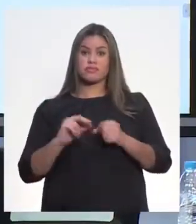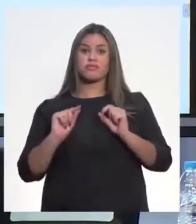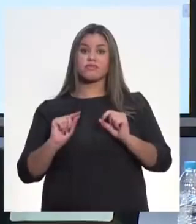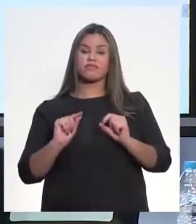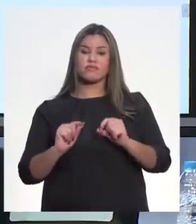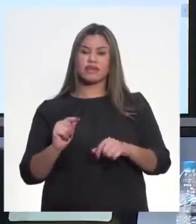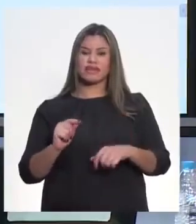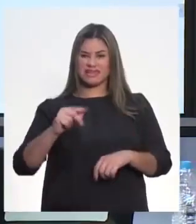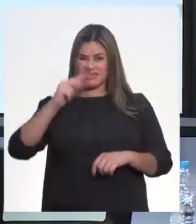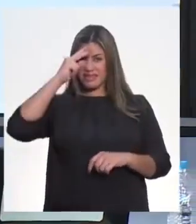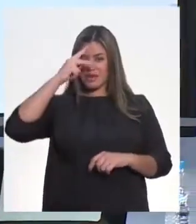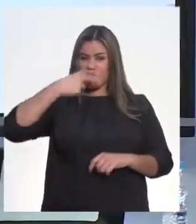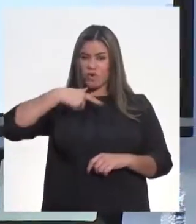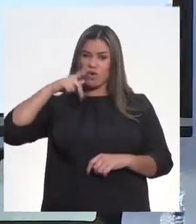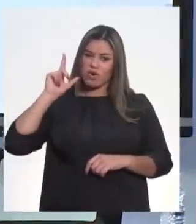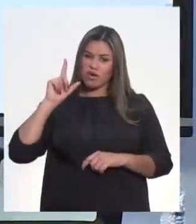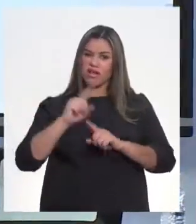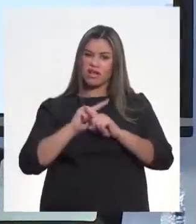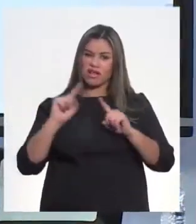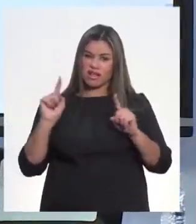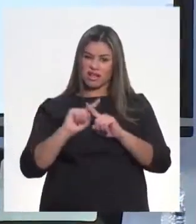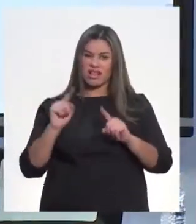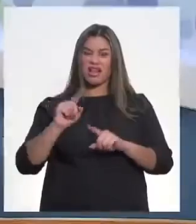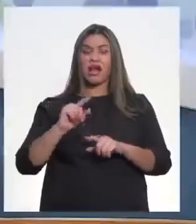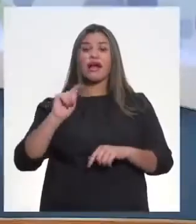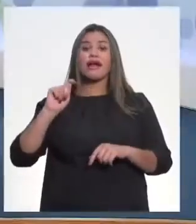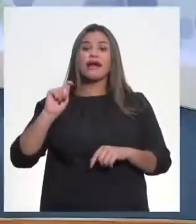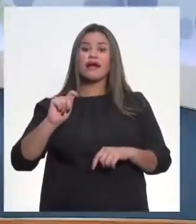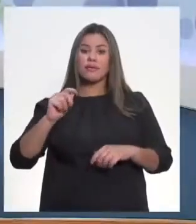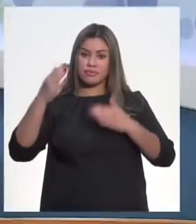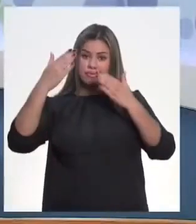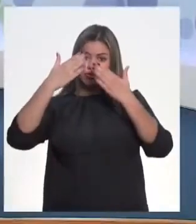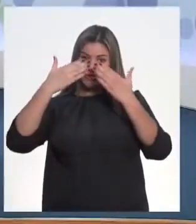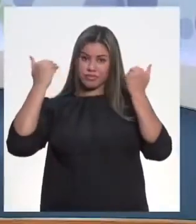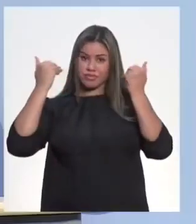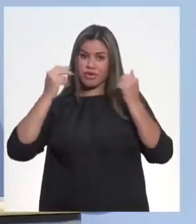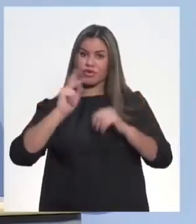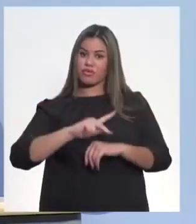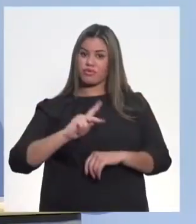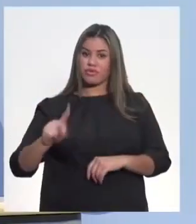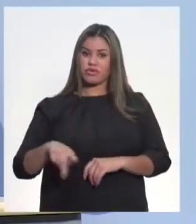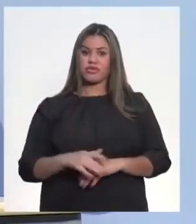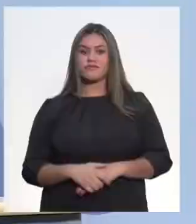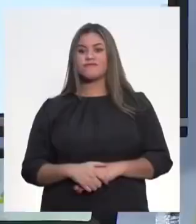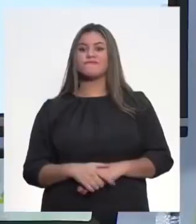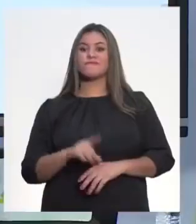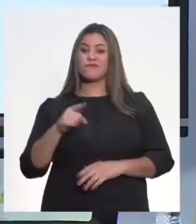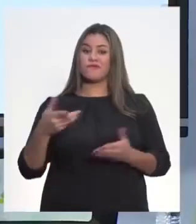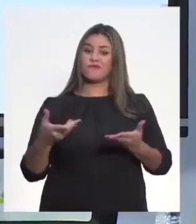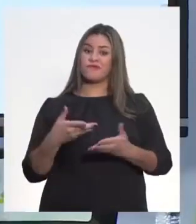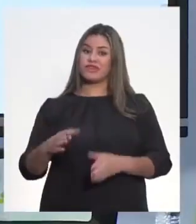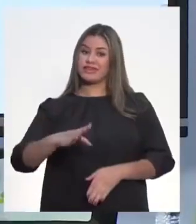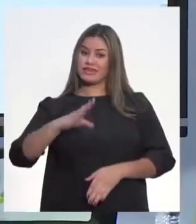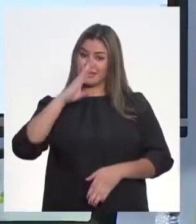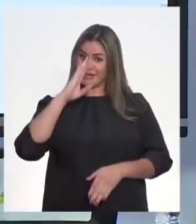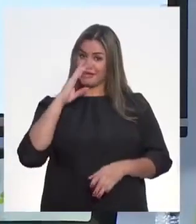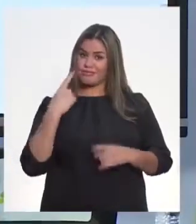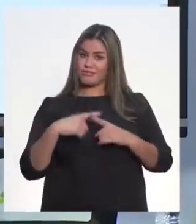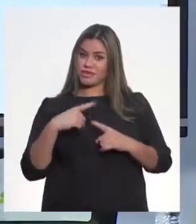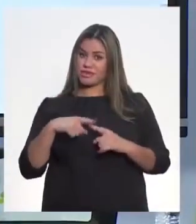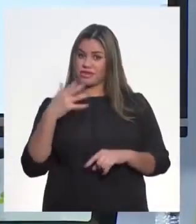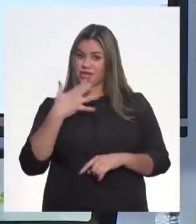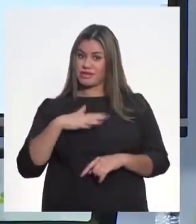fez aquele tumultozinho na aula, né? E hoje ele vai ficar quietinho, que hoje ele é uma criança comportada, hoje